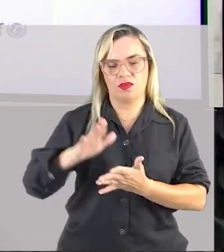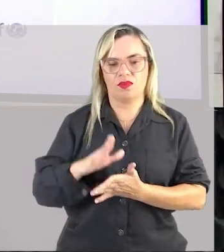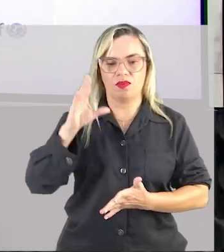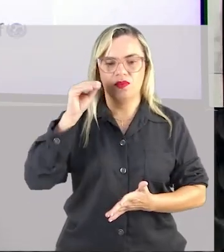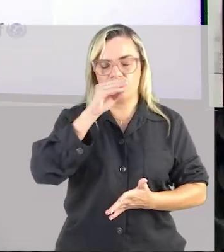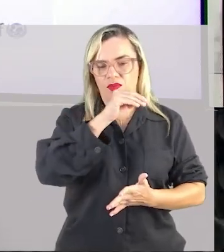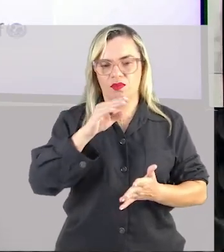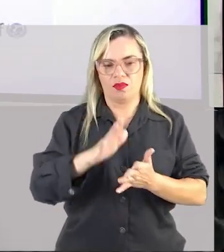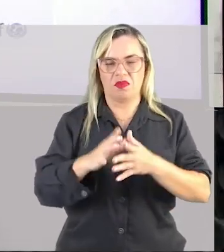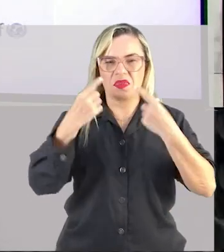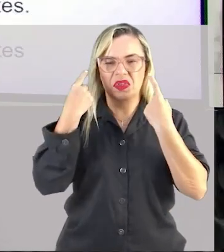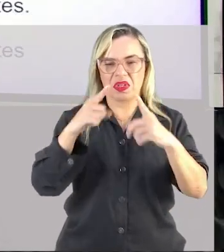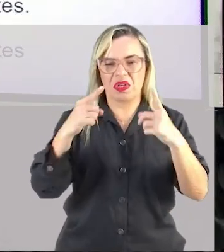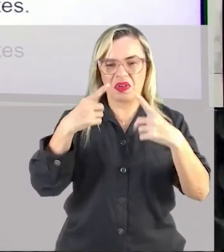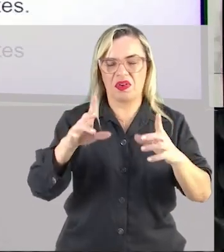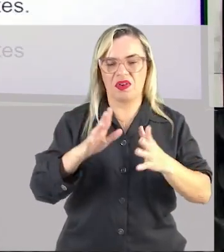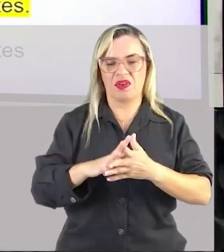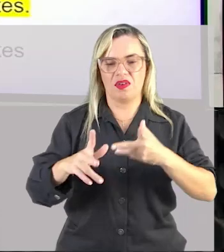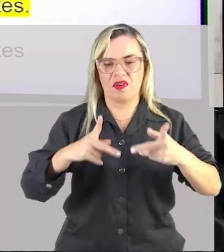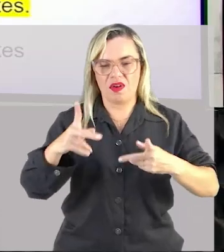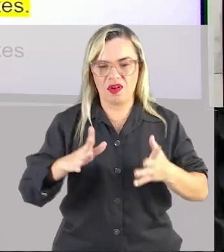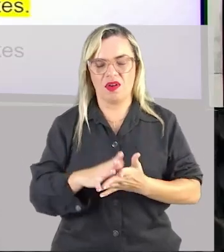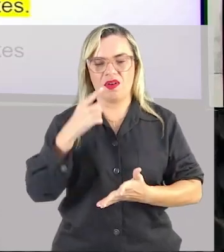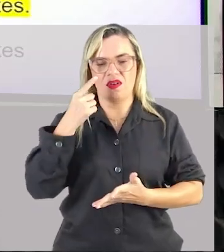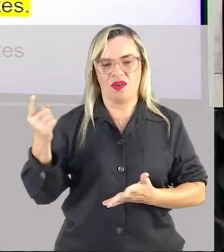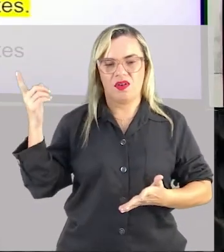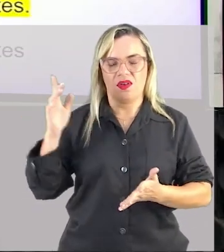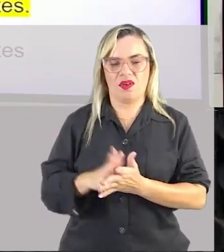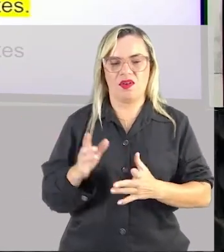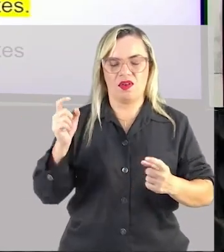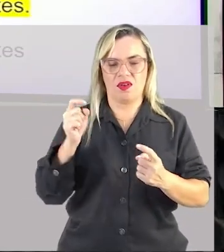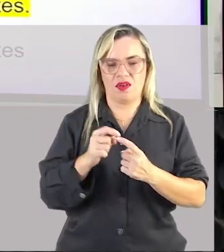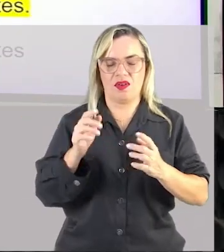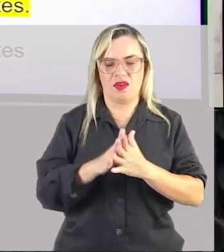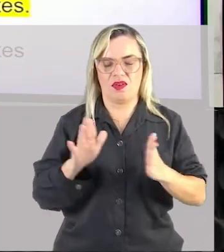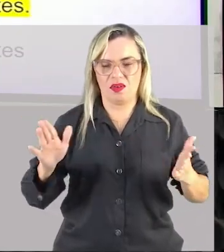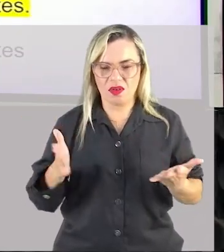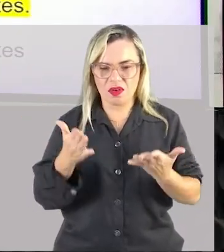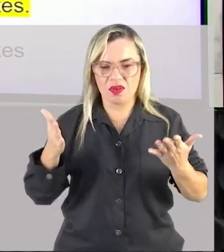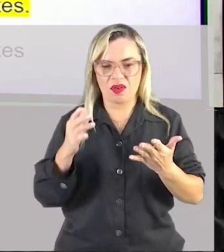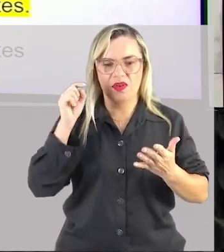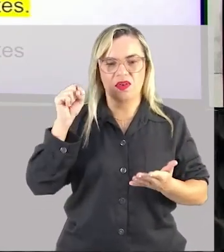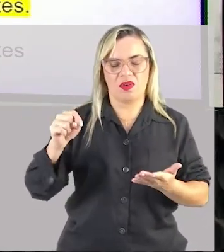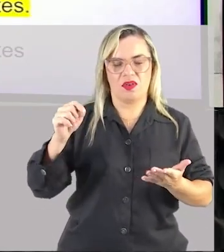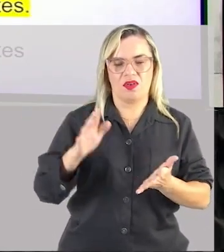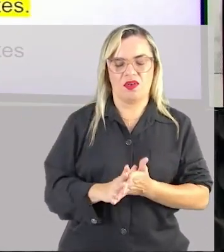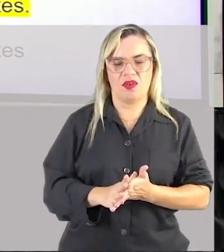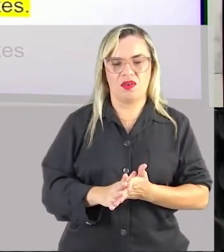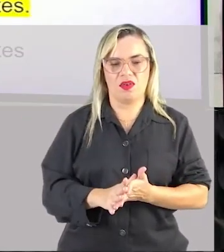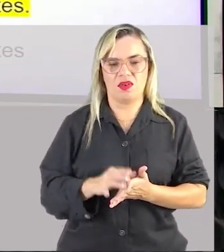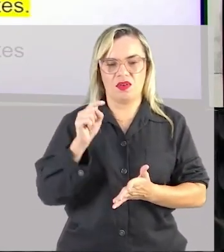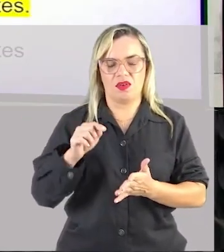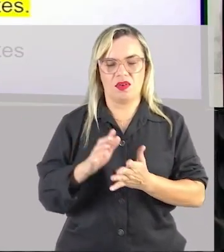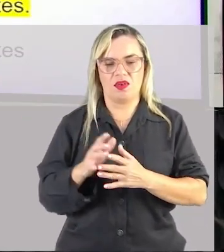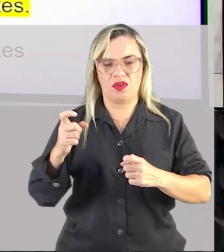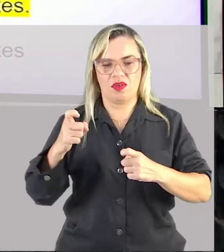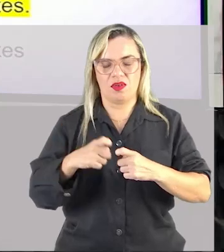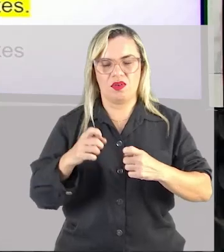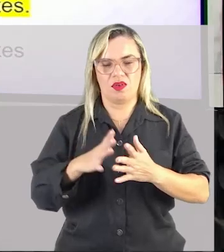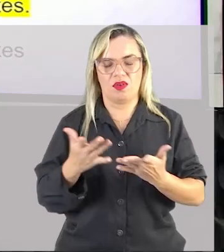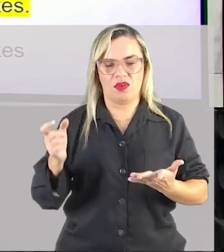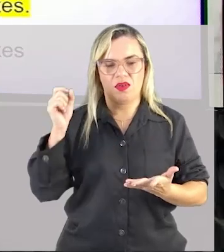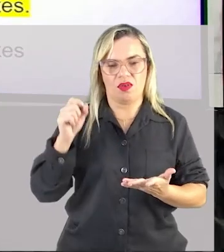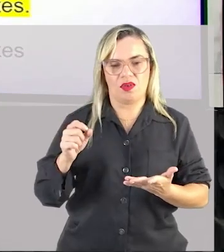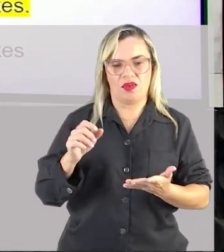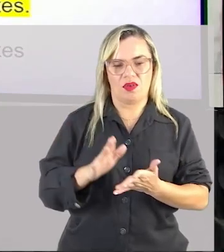adolescentes. Denuncia-lo, ou seja, o objetivo é incentivar a denúncia dos casos de exploração sexual da